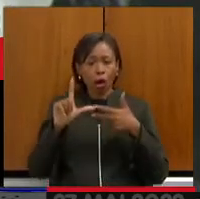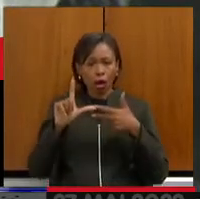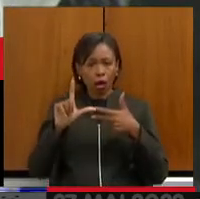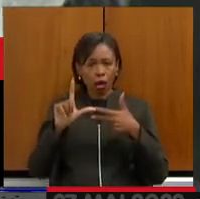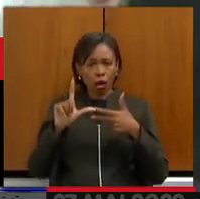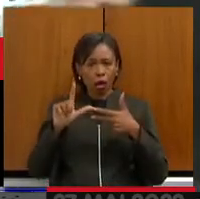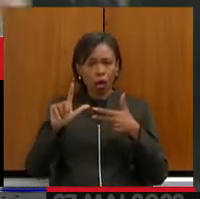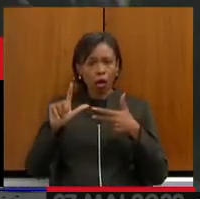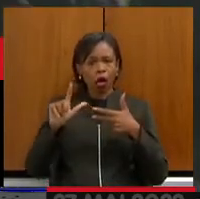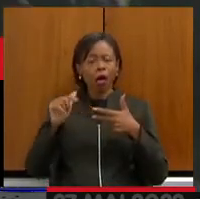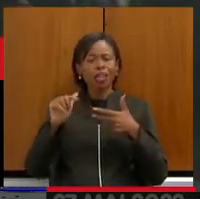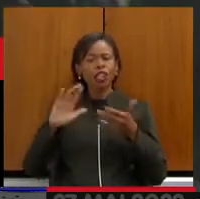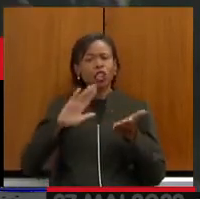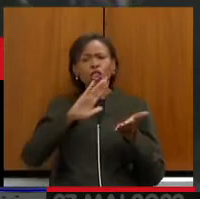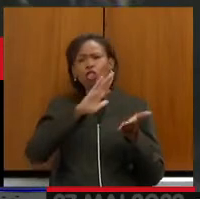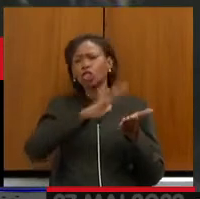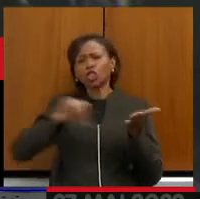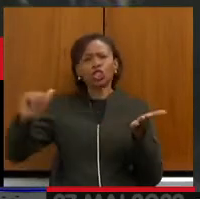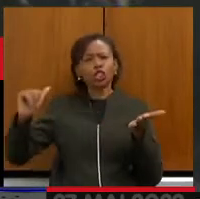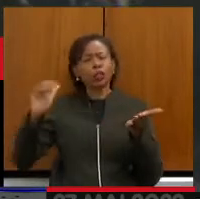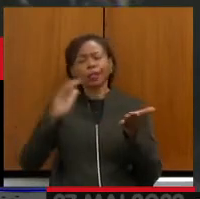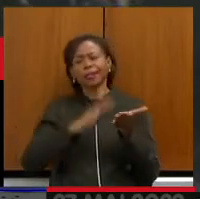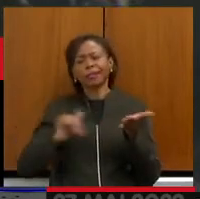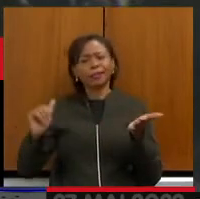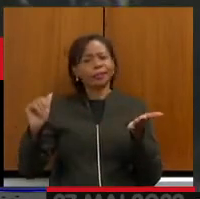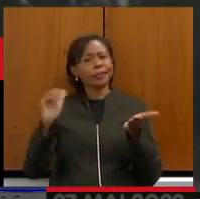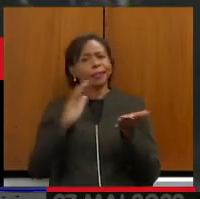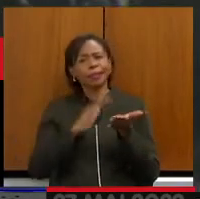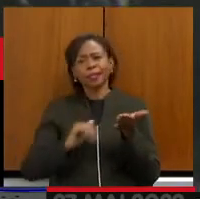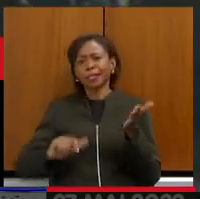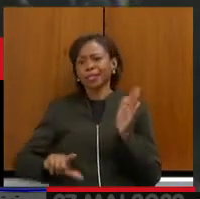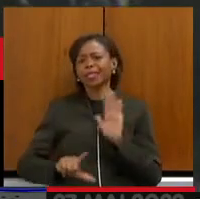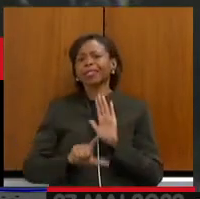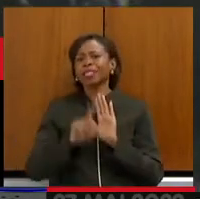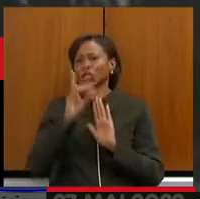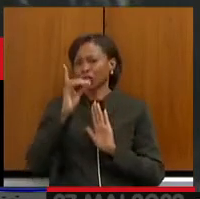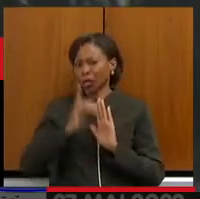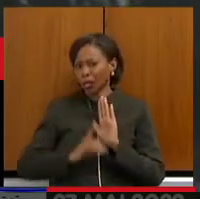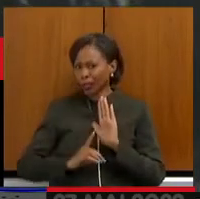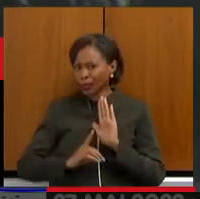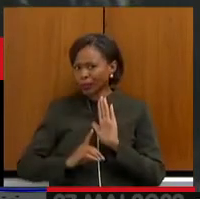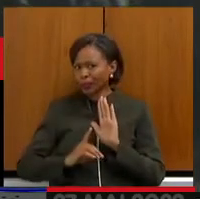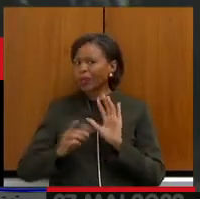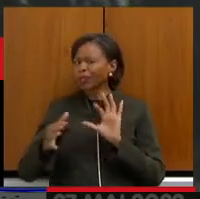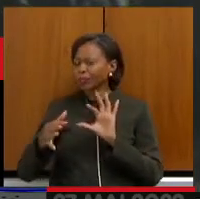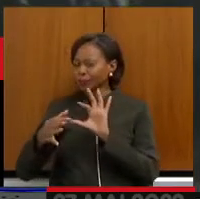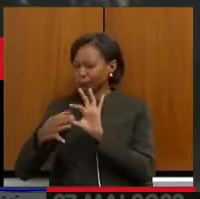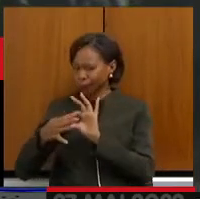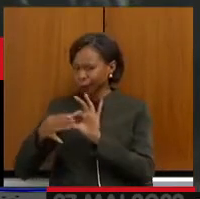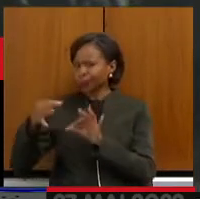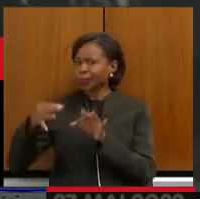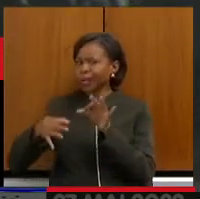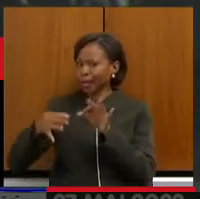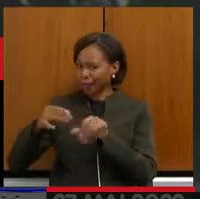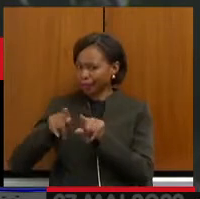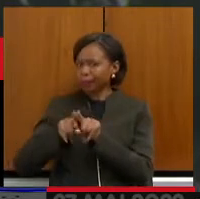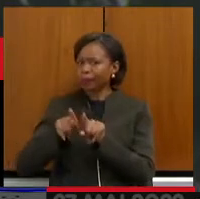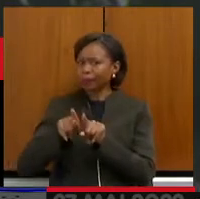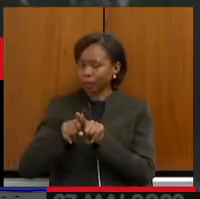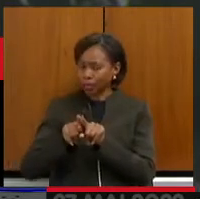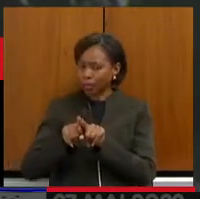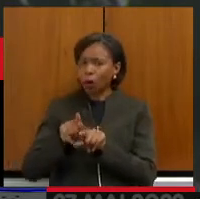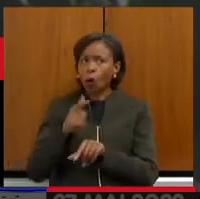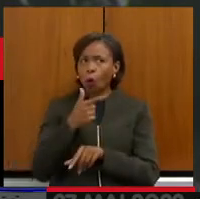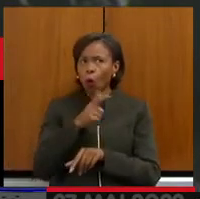vem retirando direitos com a convalidação do Judiciário recentemente eu coloco aqui com um exemplo mais um ataque aos direitos